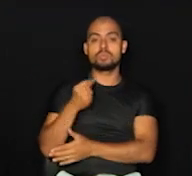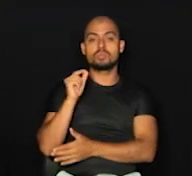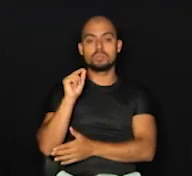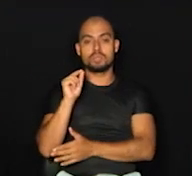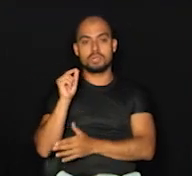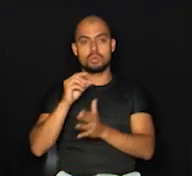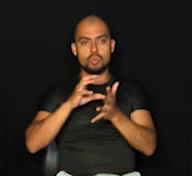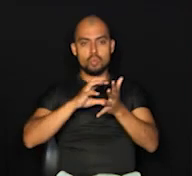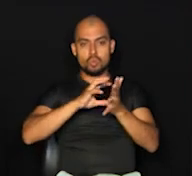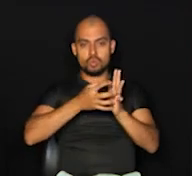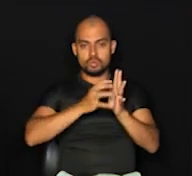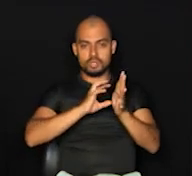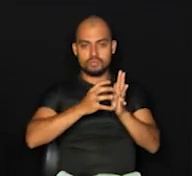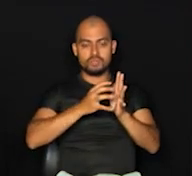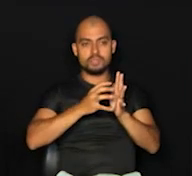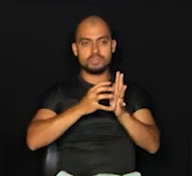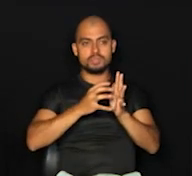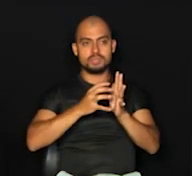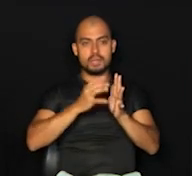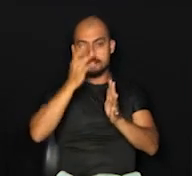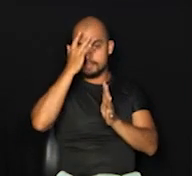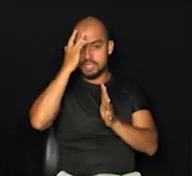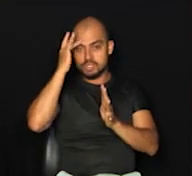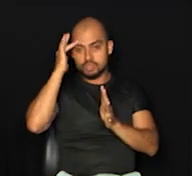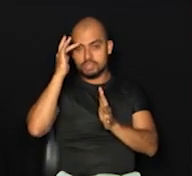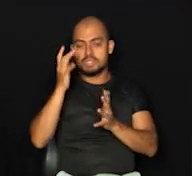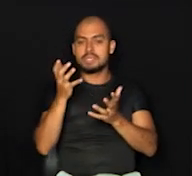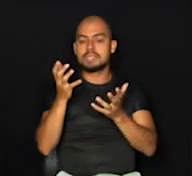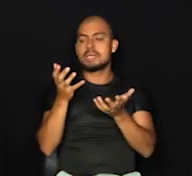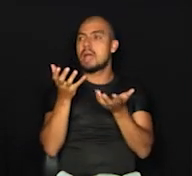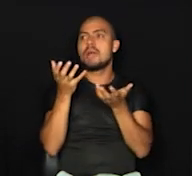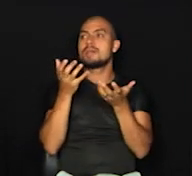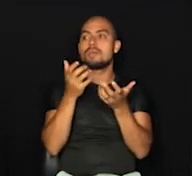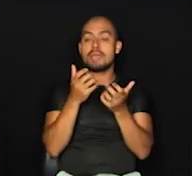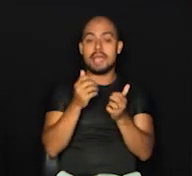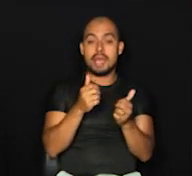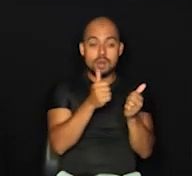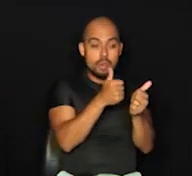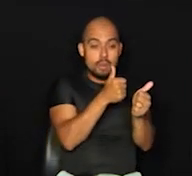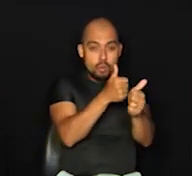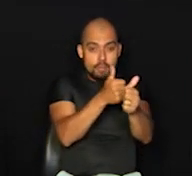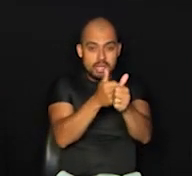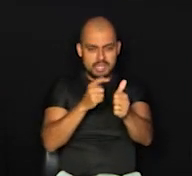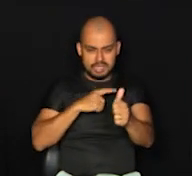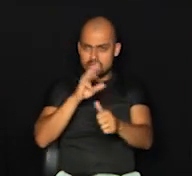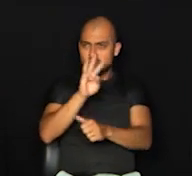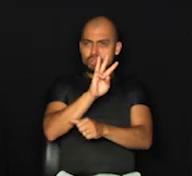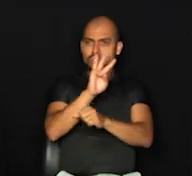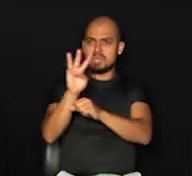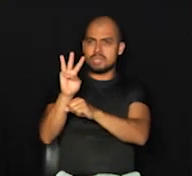da Covid-19, a pessoa que está em casa e quiser acompanhar. Existe o site, né? O